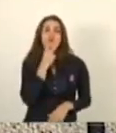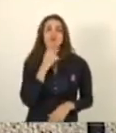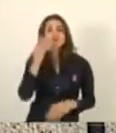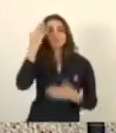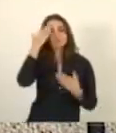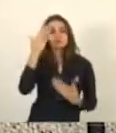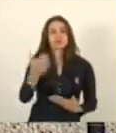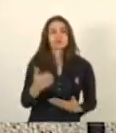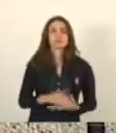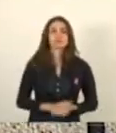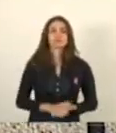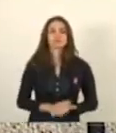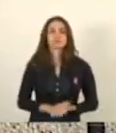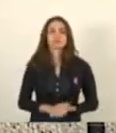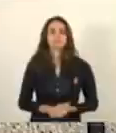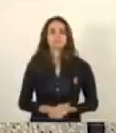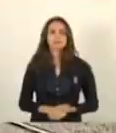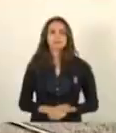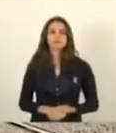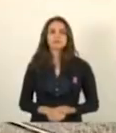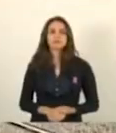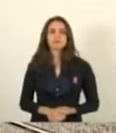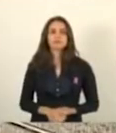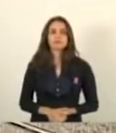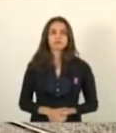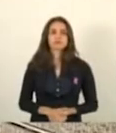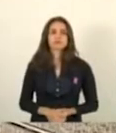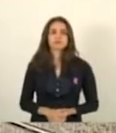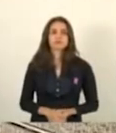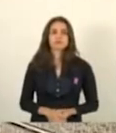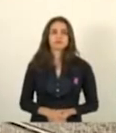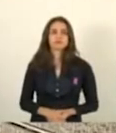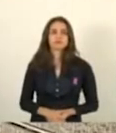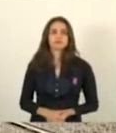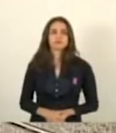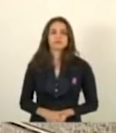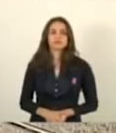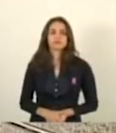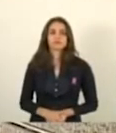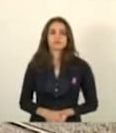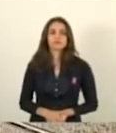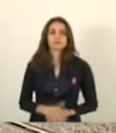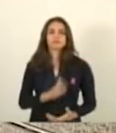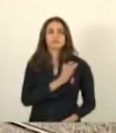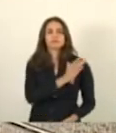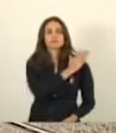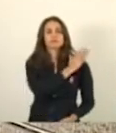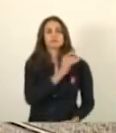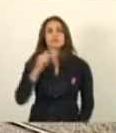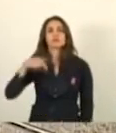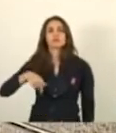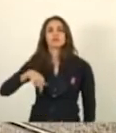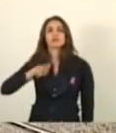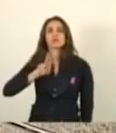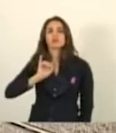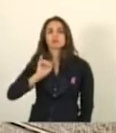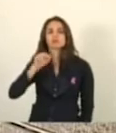obrigado, presidente. Devolvo a palavra a Vossa Excelência. Obrigado, deputado Hércules. Com a palavra, coronel Alexandre Quintino.